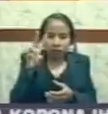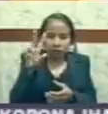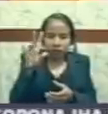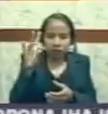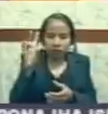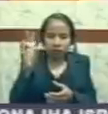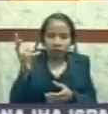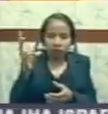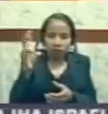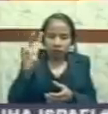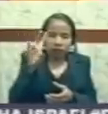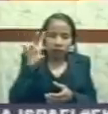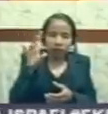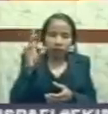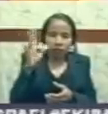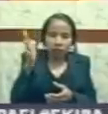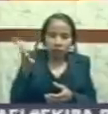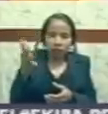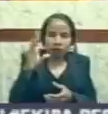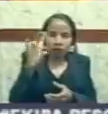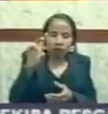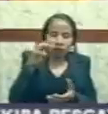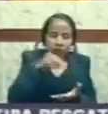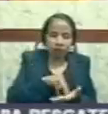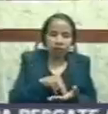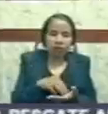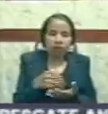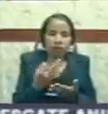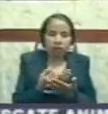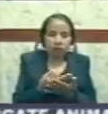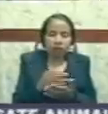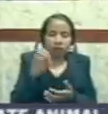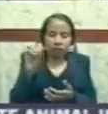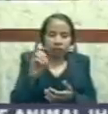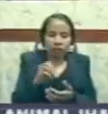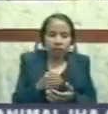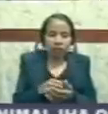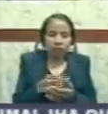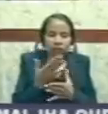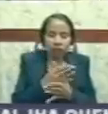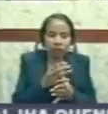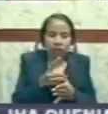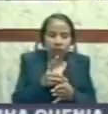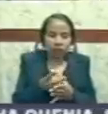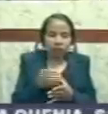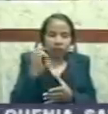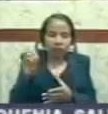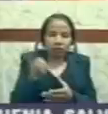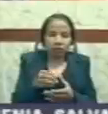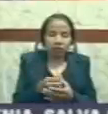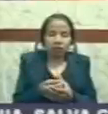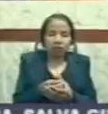757.000. Doações, heranças e legados, zero. Rendimentos, zero. Dividendos, zero.